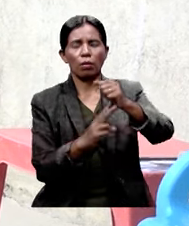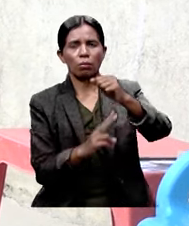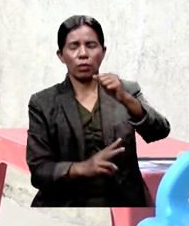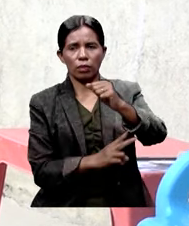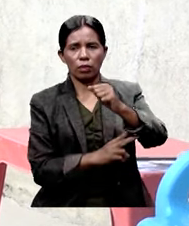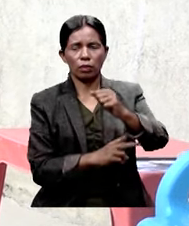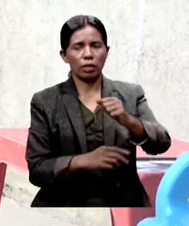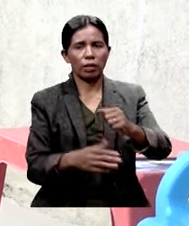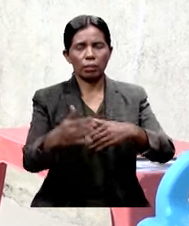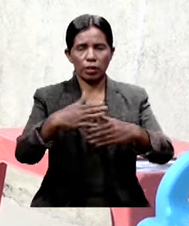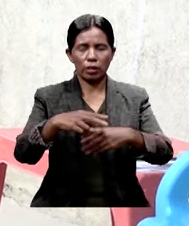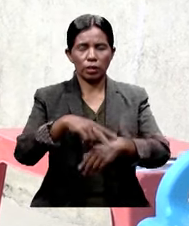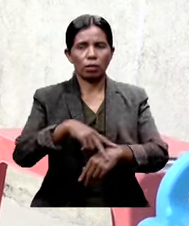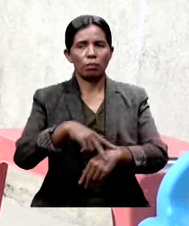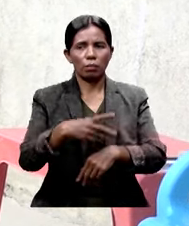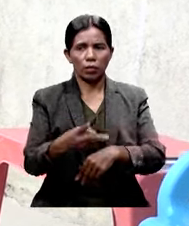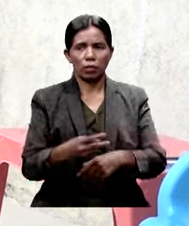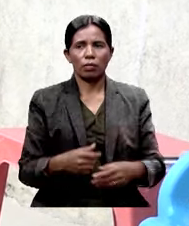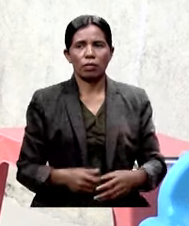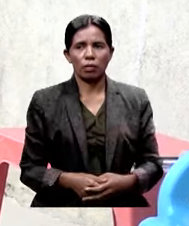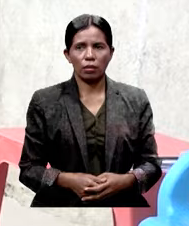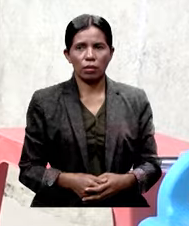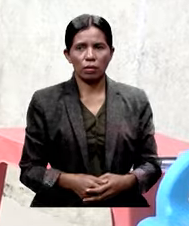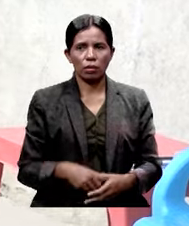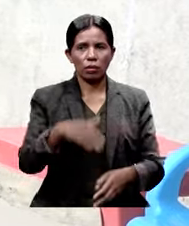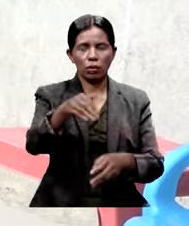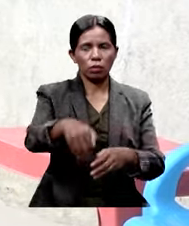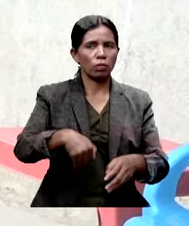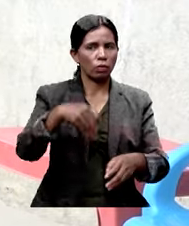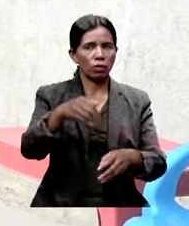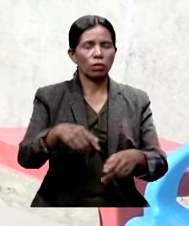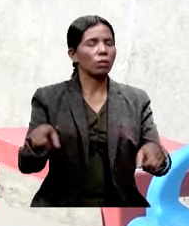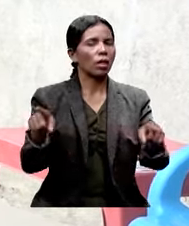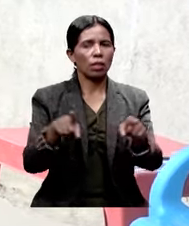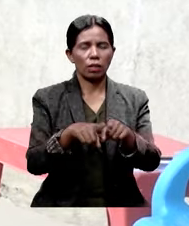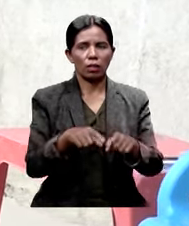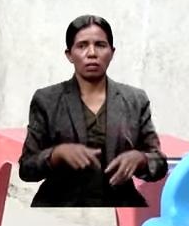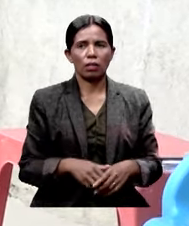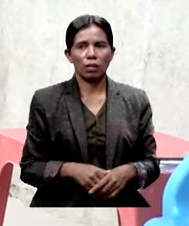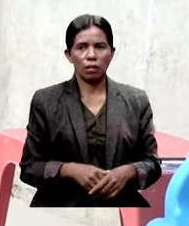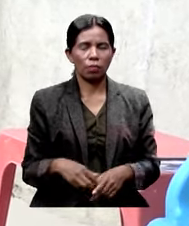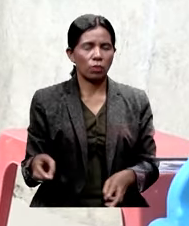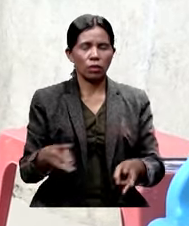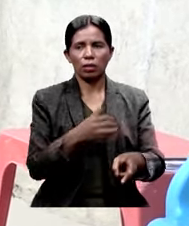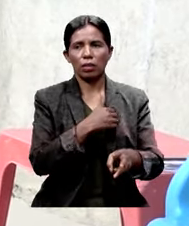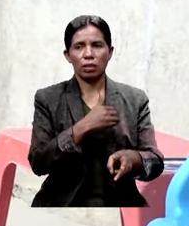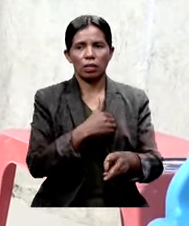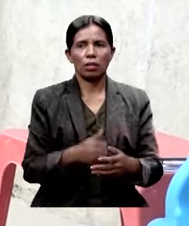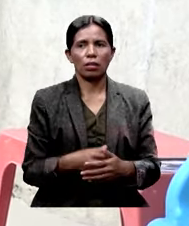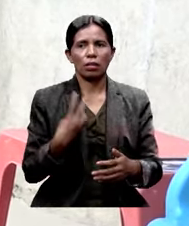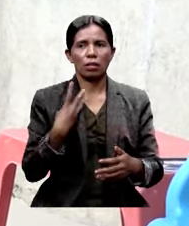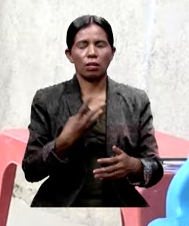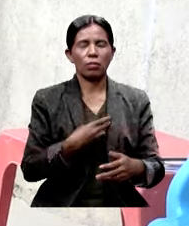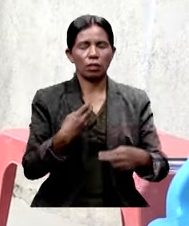la clara tu be barak tan na taman ne fundak suru suru mus surba ne sane ne mota sirak tu mane mota tu ne ami sabot